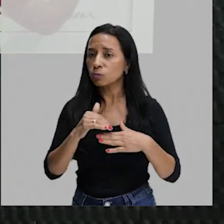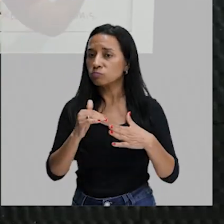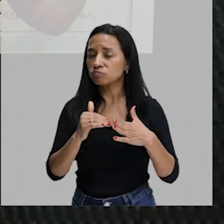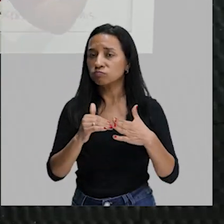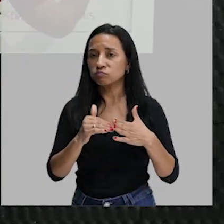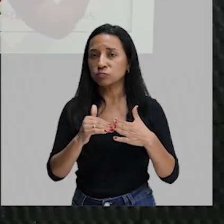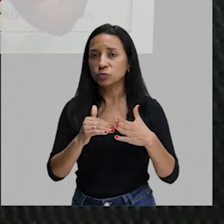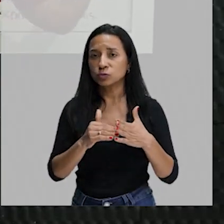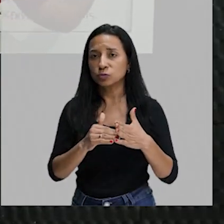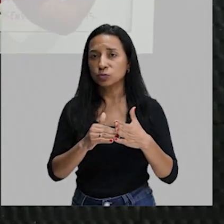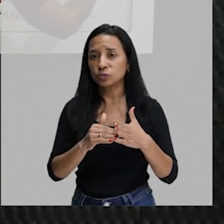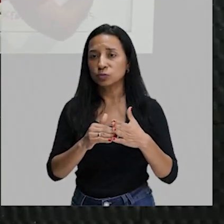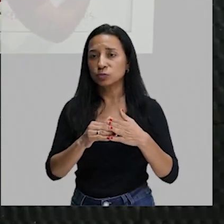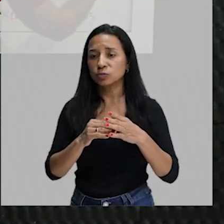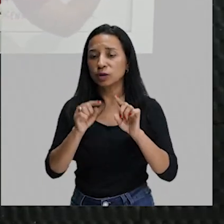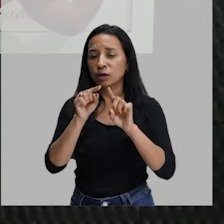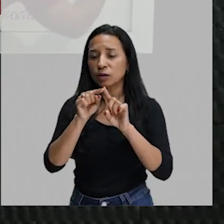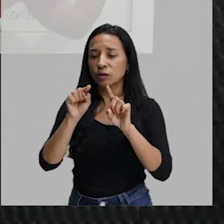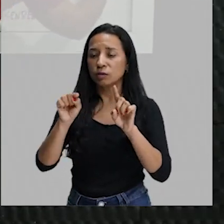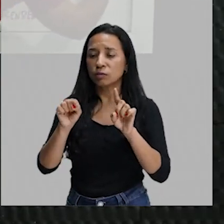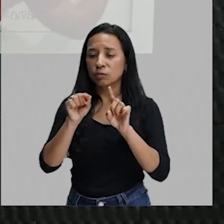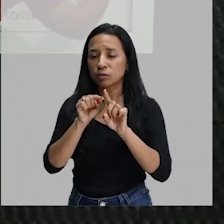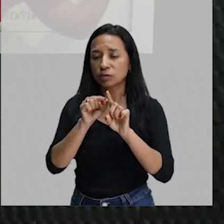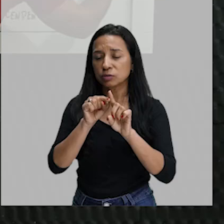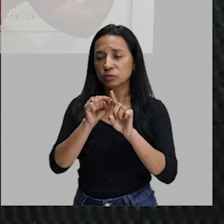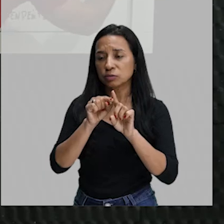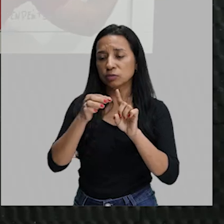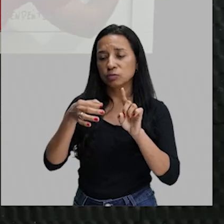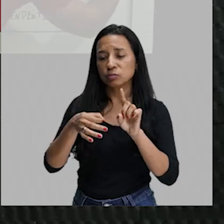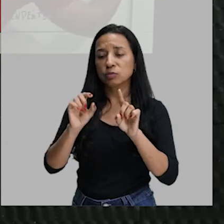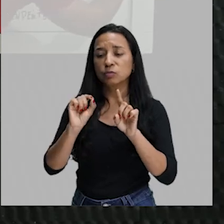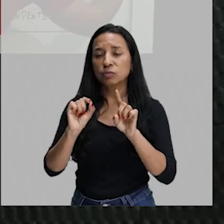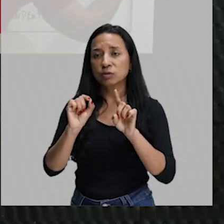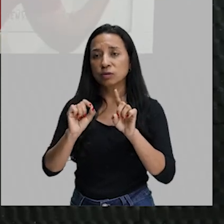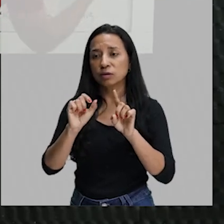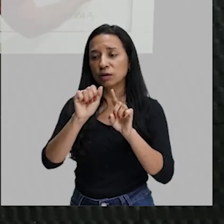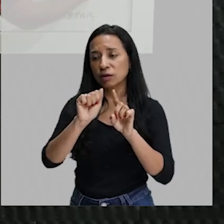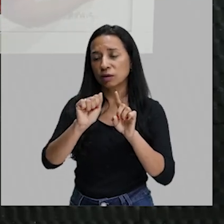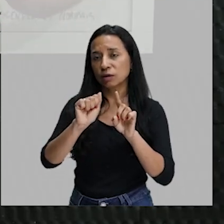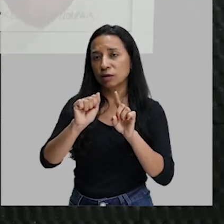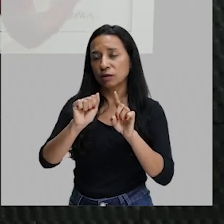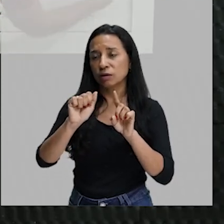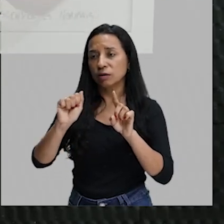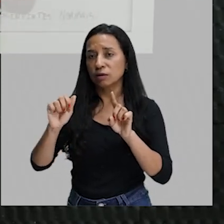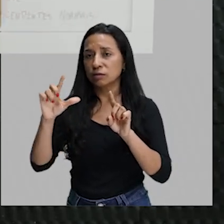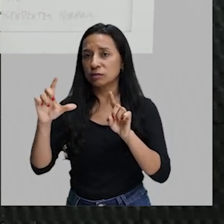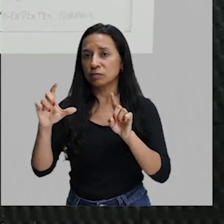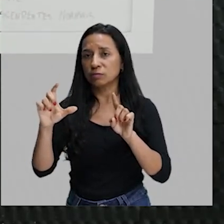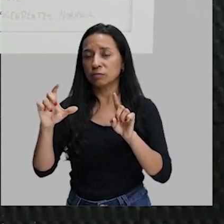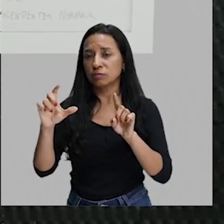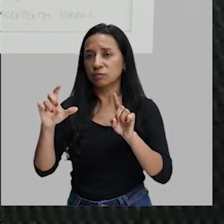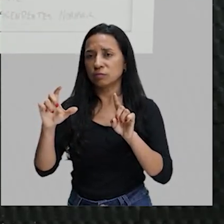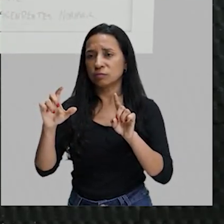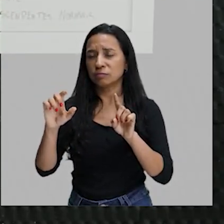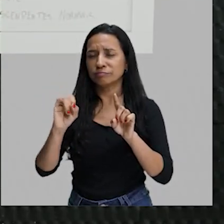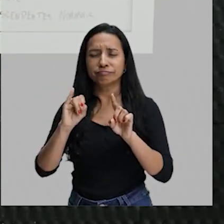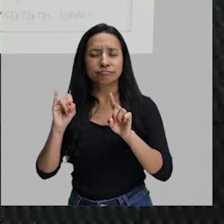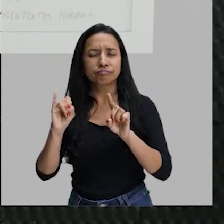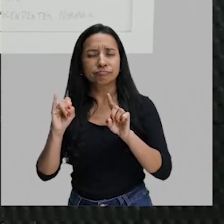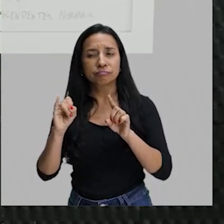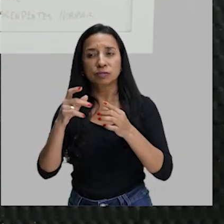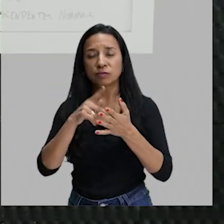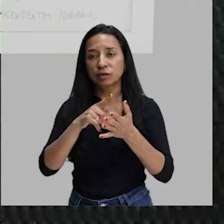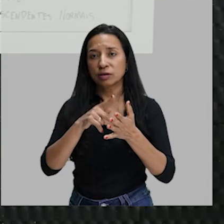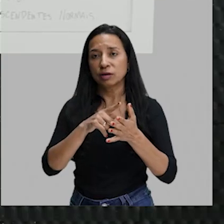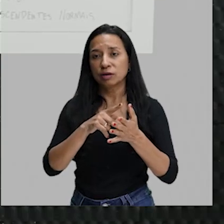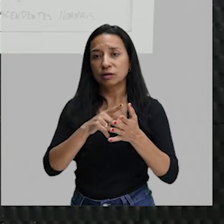mundo que é quadradinho seria o quê? Azão, azinho. Será que isso aqui é verdadeiro? Olha para o